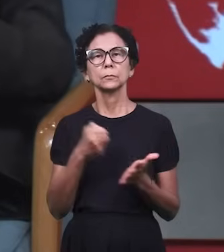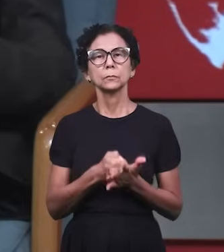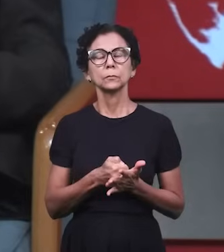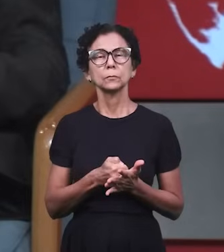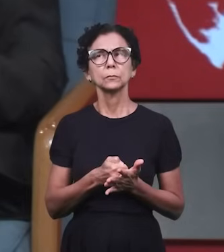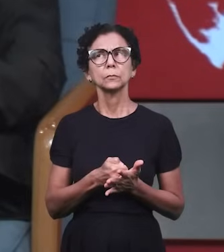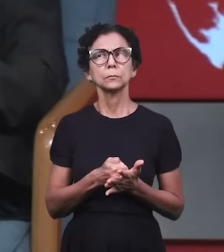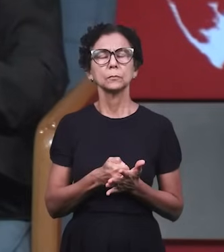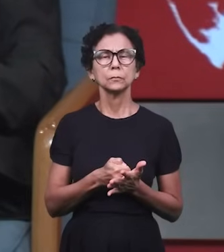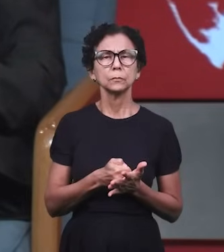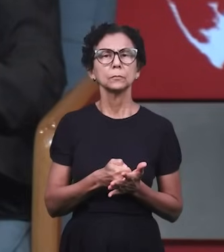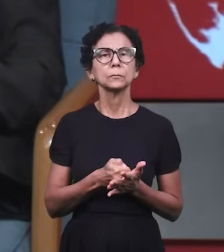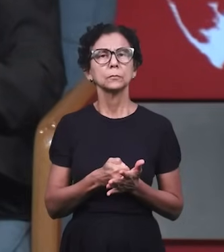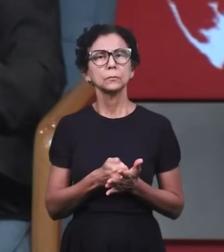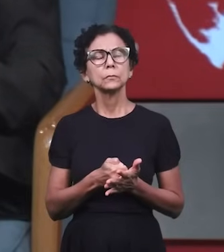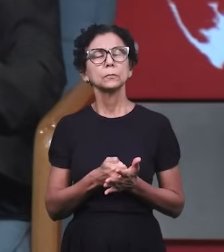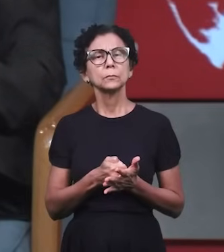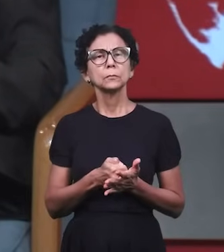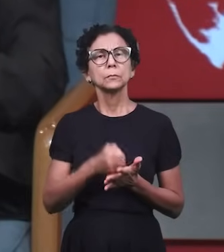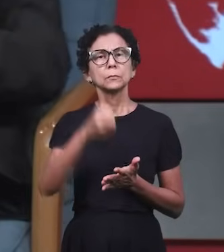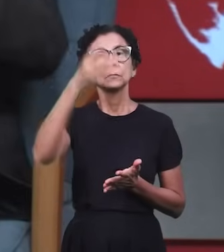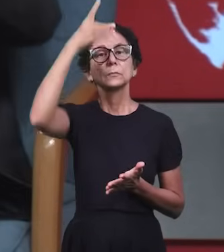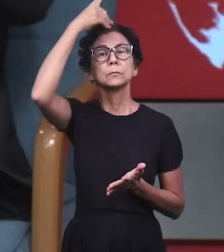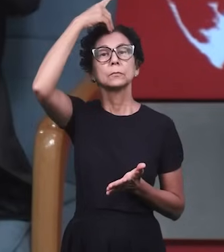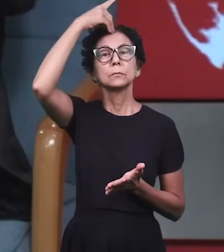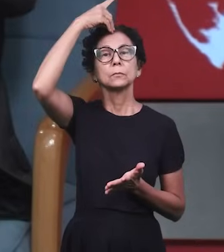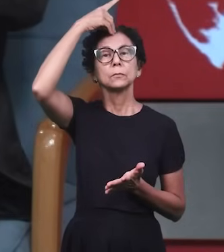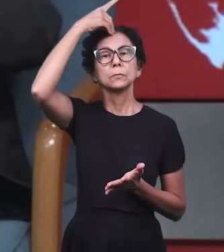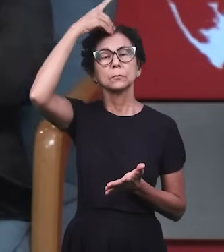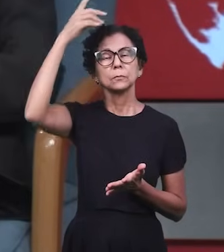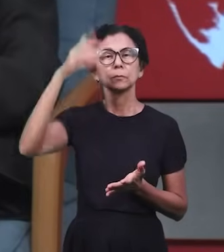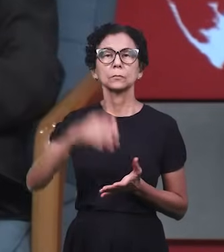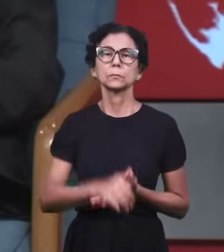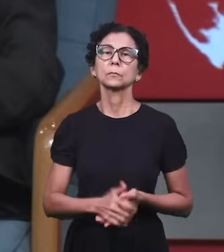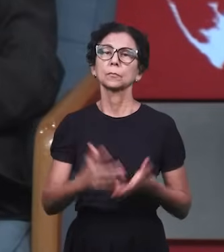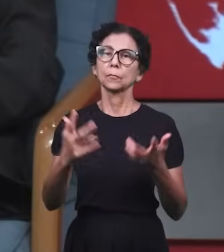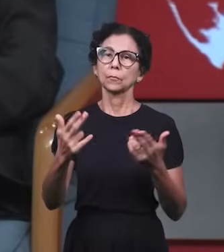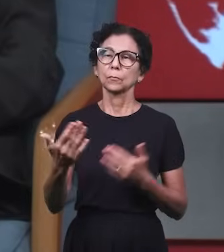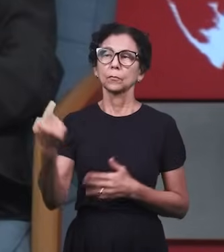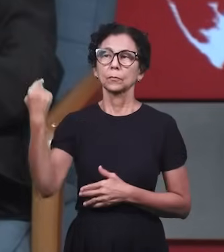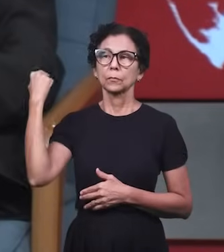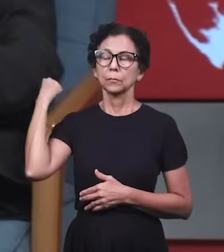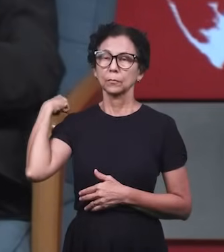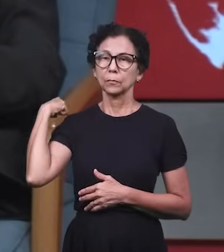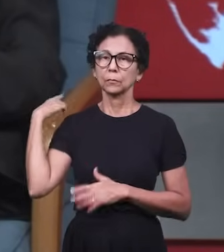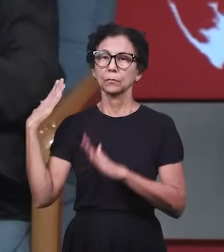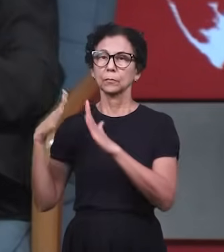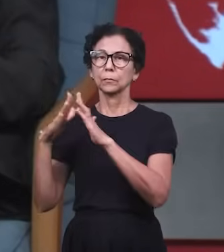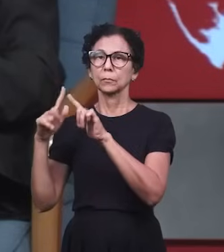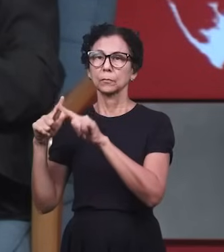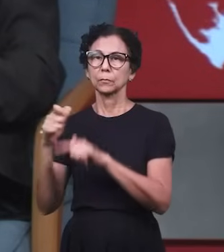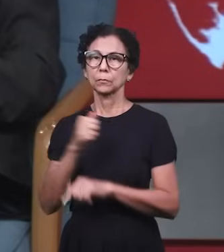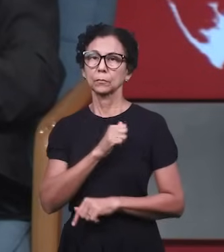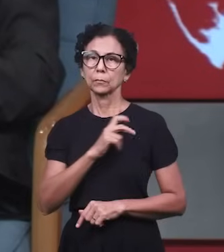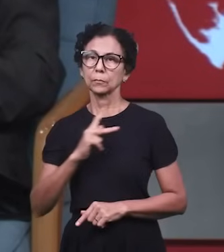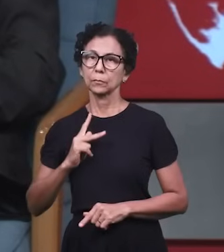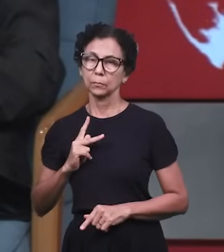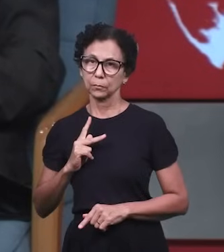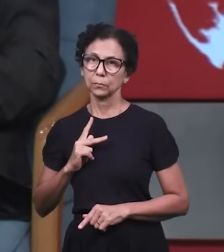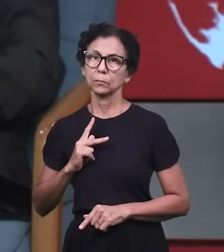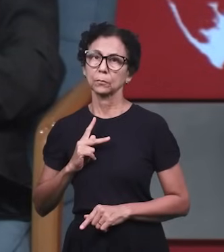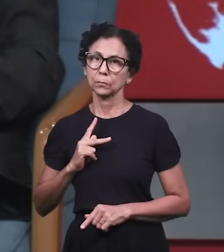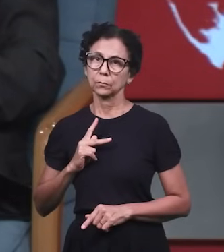os dons espirituais, que do mesmo jeito que aconteceu lá na igreja primitiva, da mesma